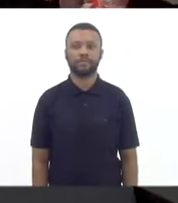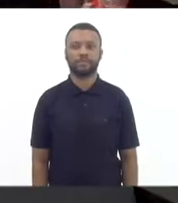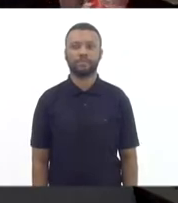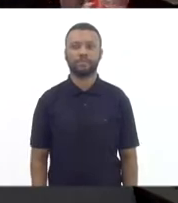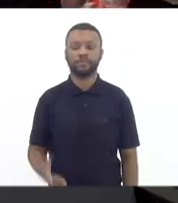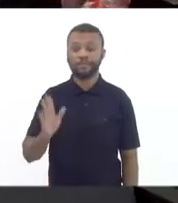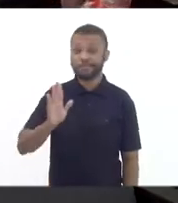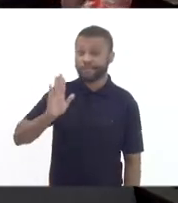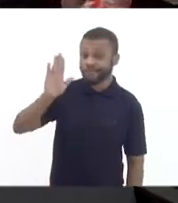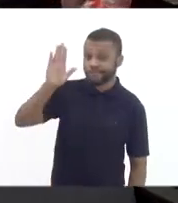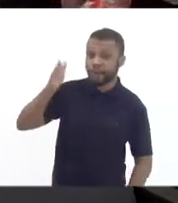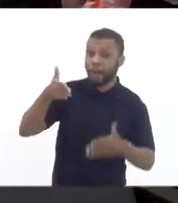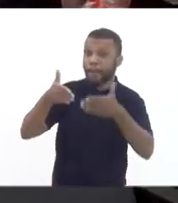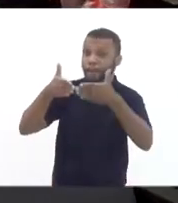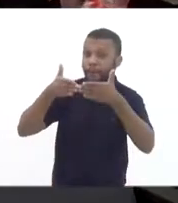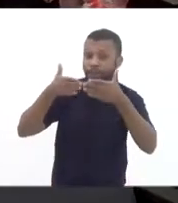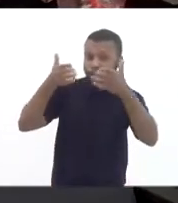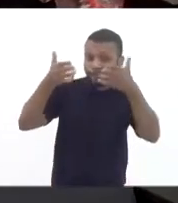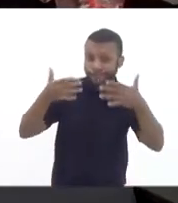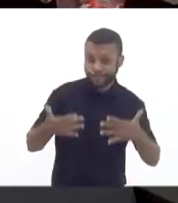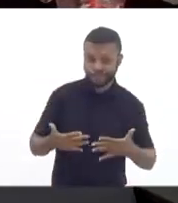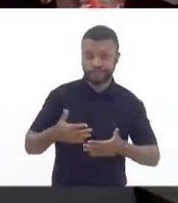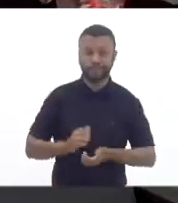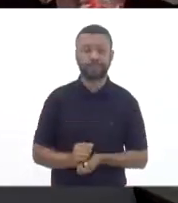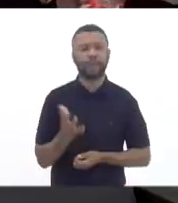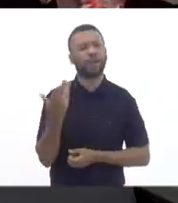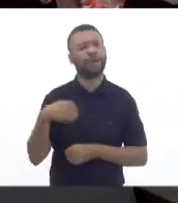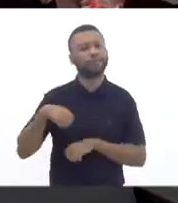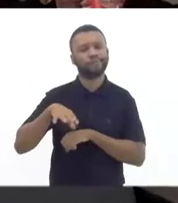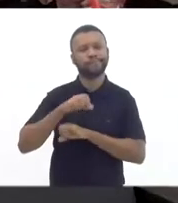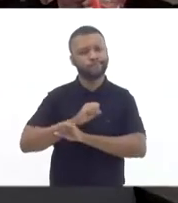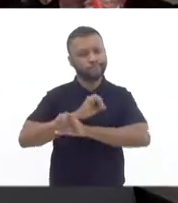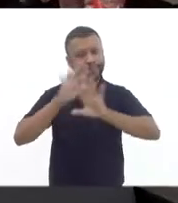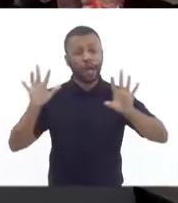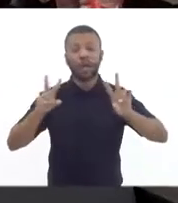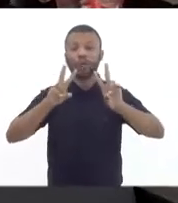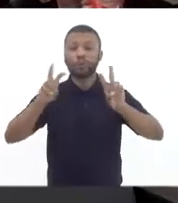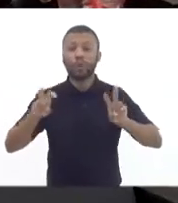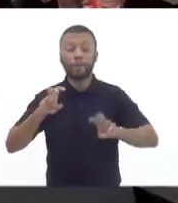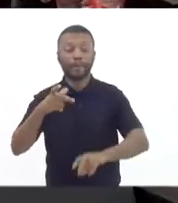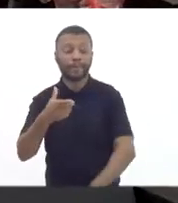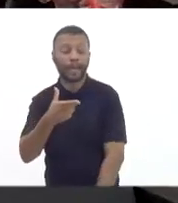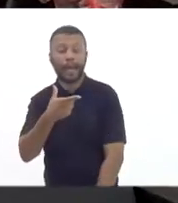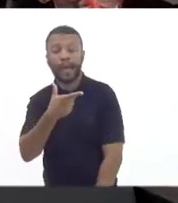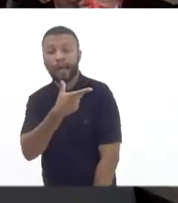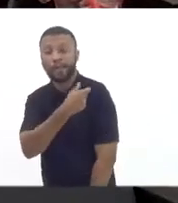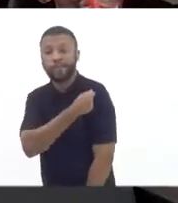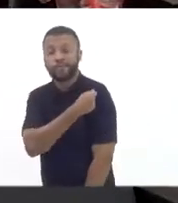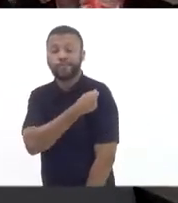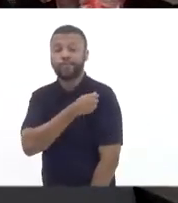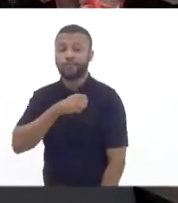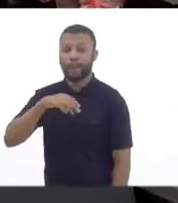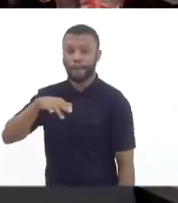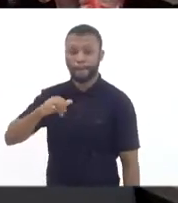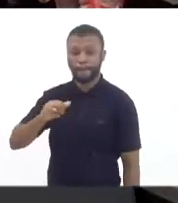Sim. Por favor, eu só queria esclarecer essa questão da aplicação do microchip, que foi citado aqui.